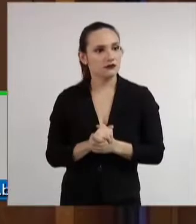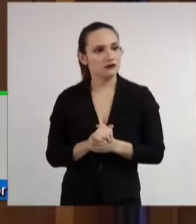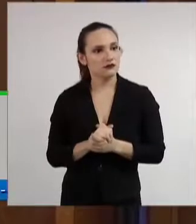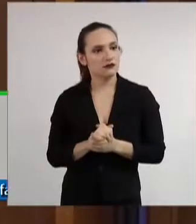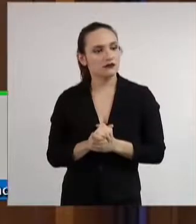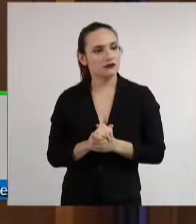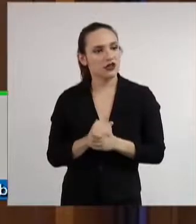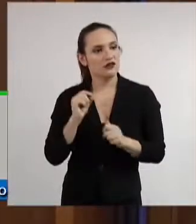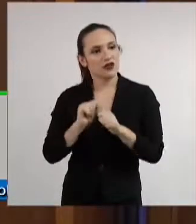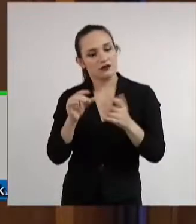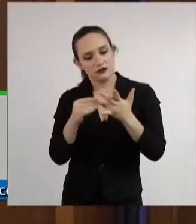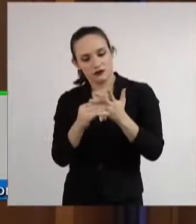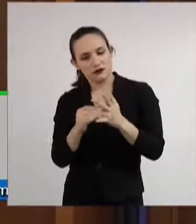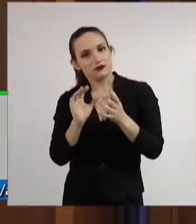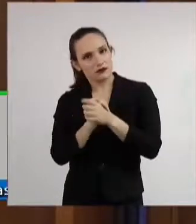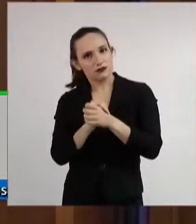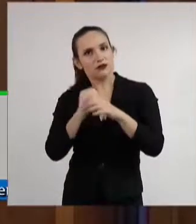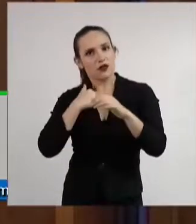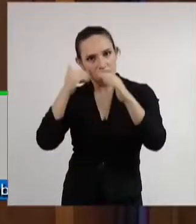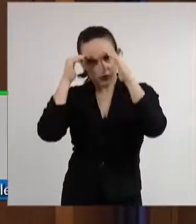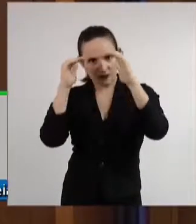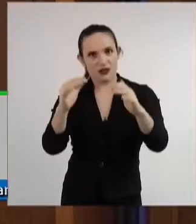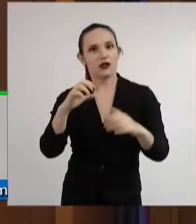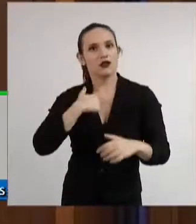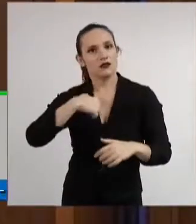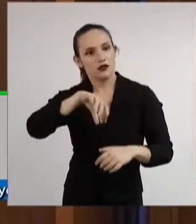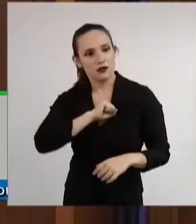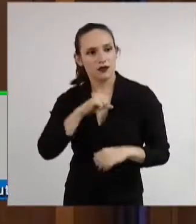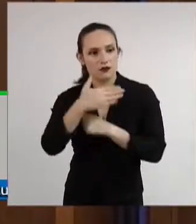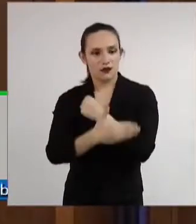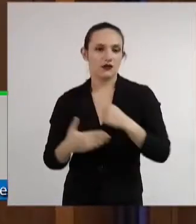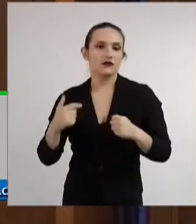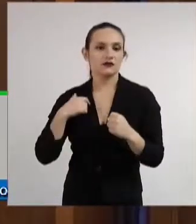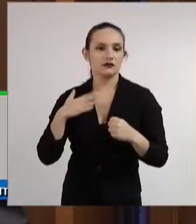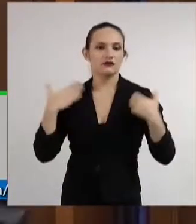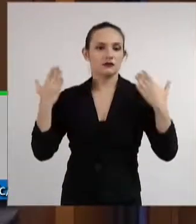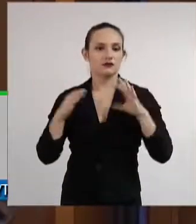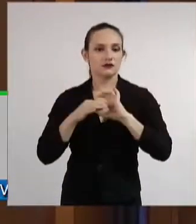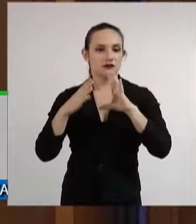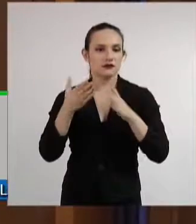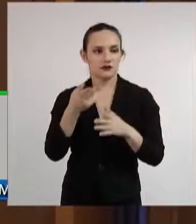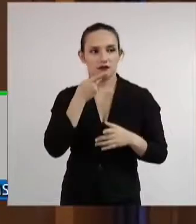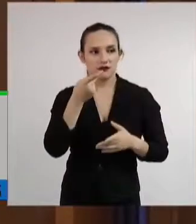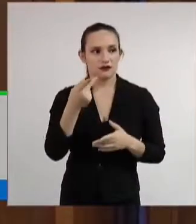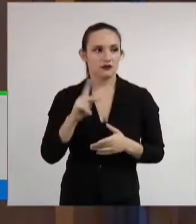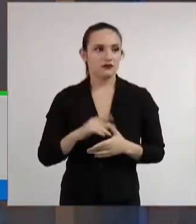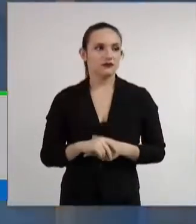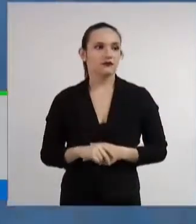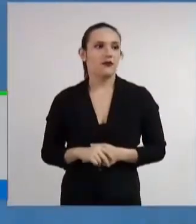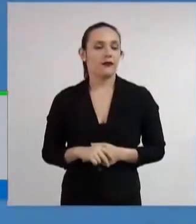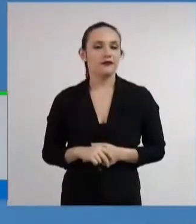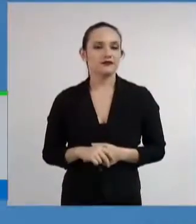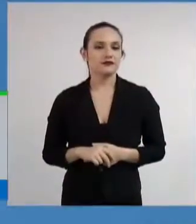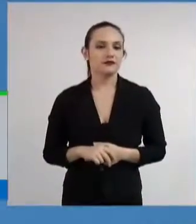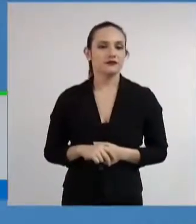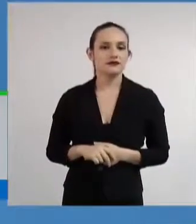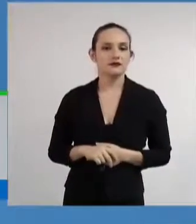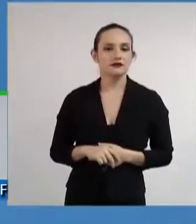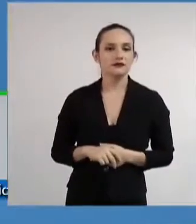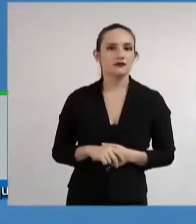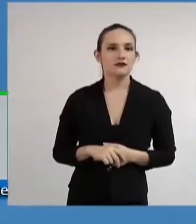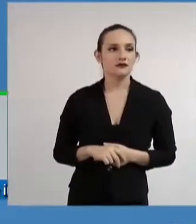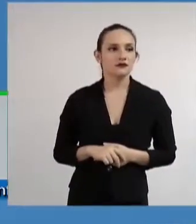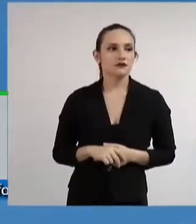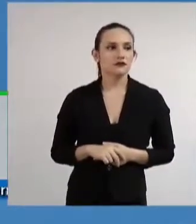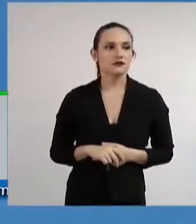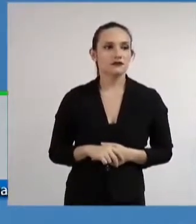que fez uma aliança de respeitá-la, de amá-la e de proteger. É com alegria que ouvirei eu a parte de Vossa Excelência. Deputado